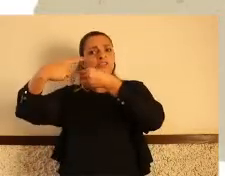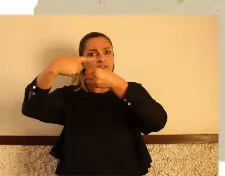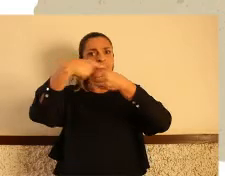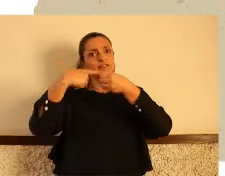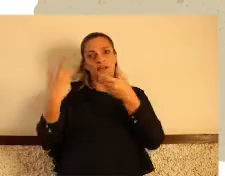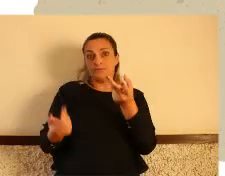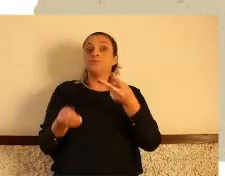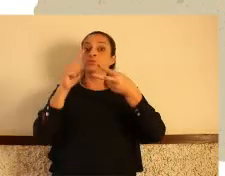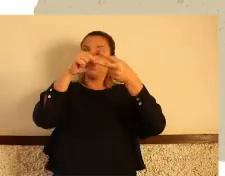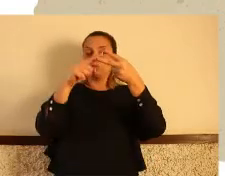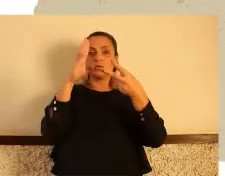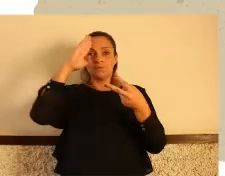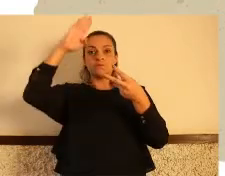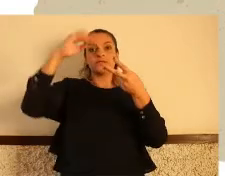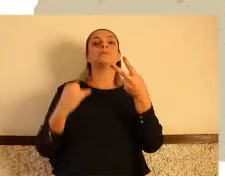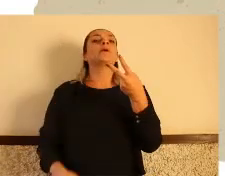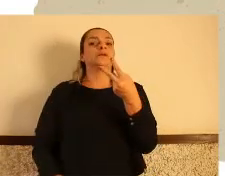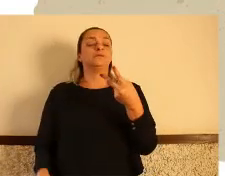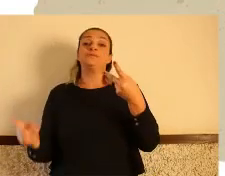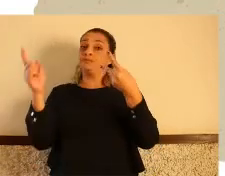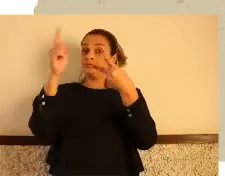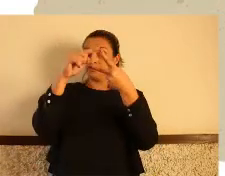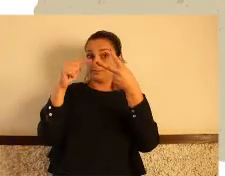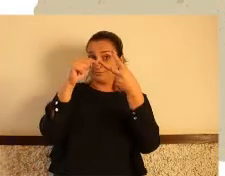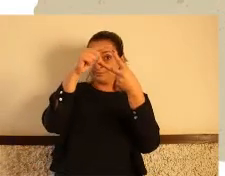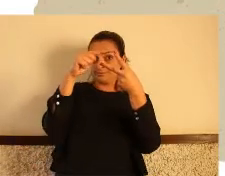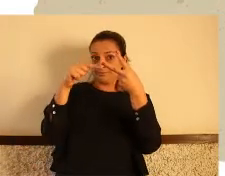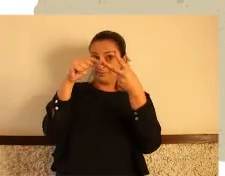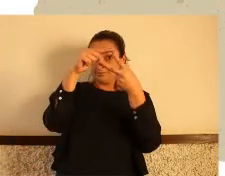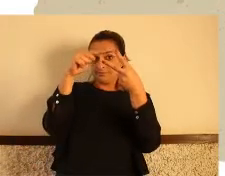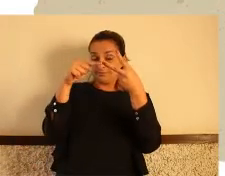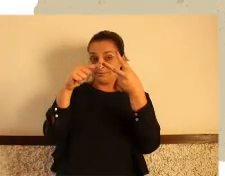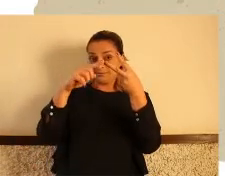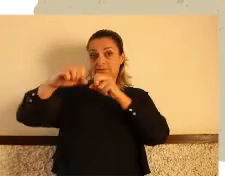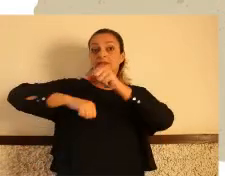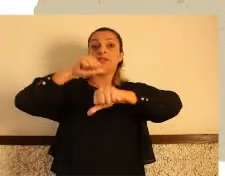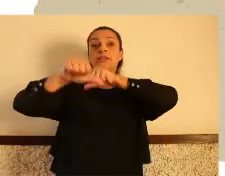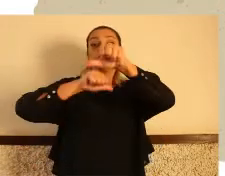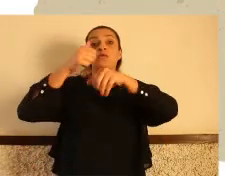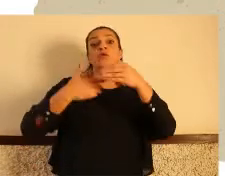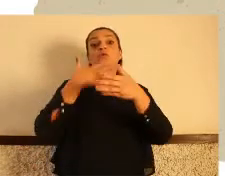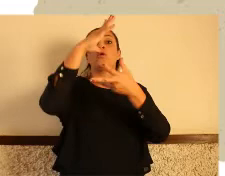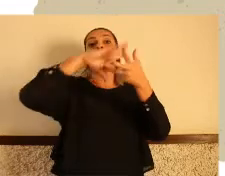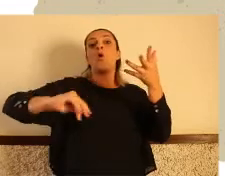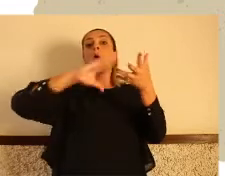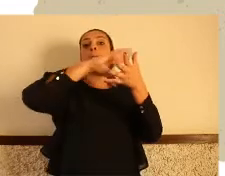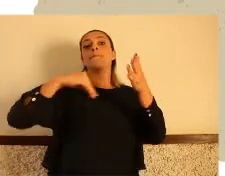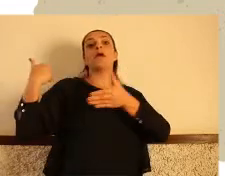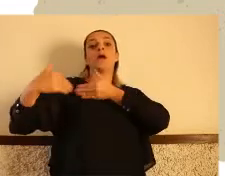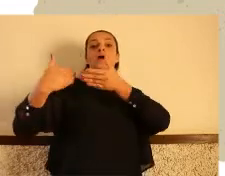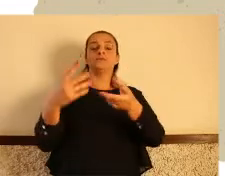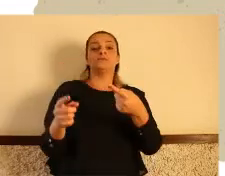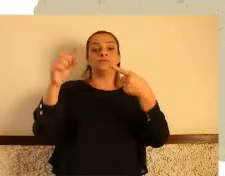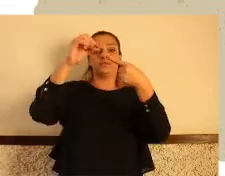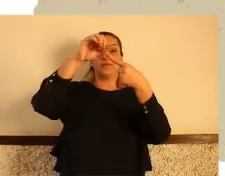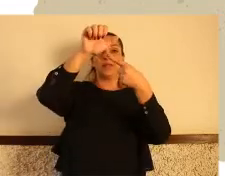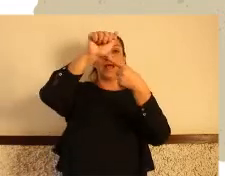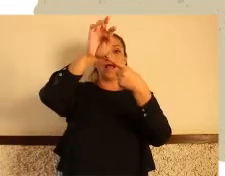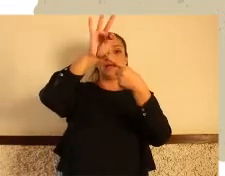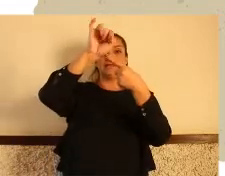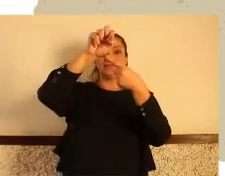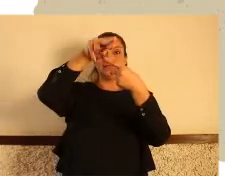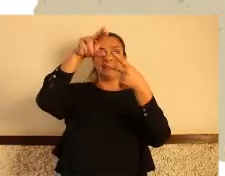cidades-estado, 2 se destacam. Essas 2, elas se transformaram em modelo para as demais. Atenas,